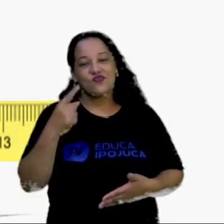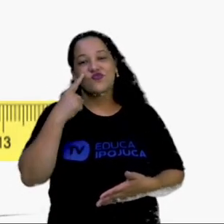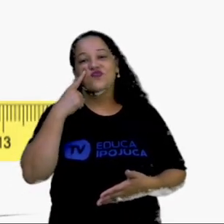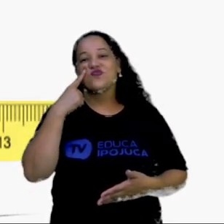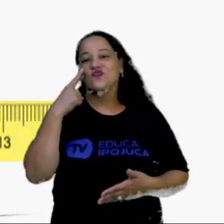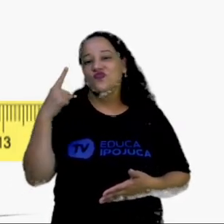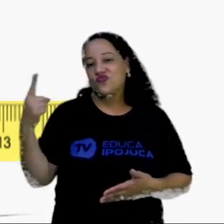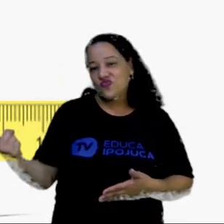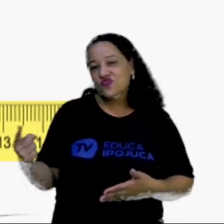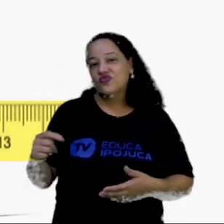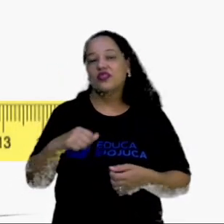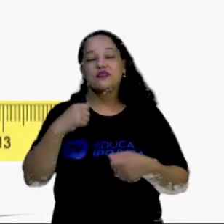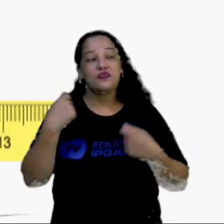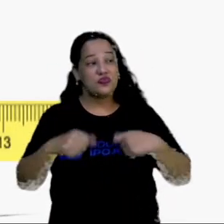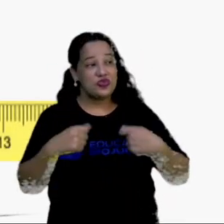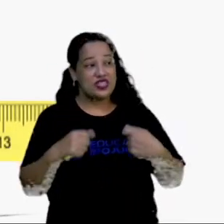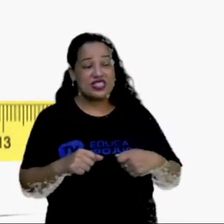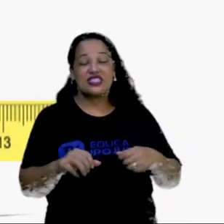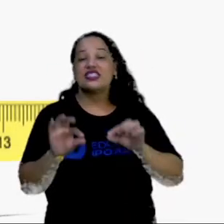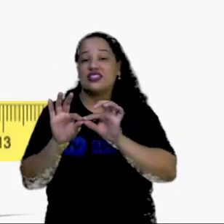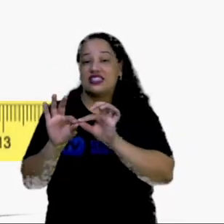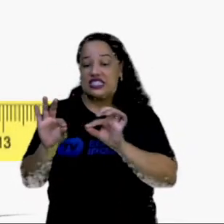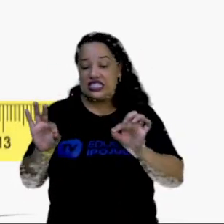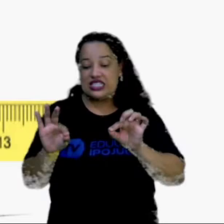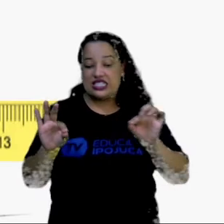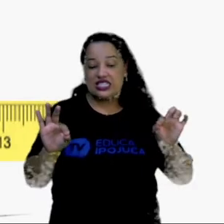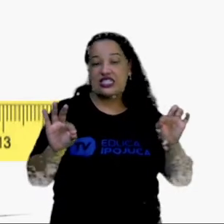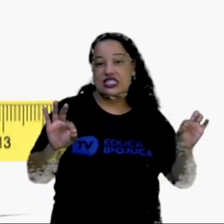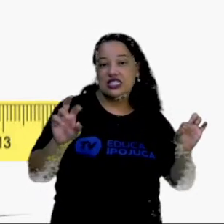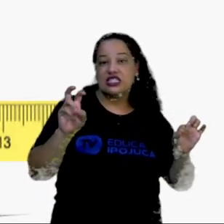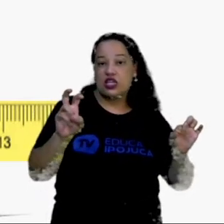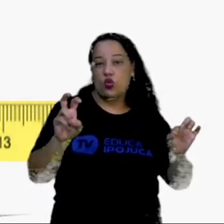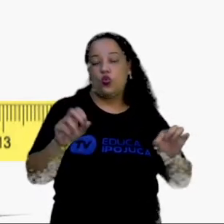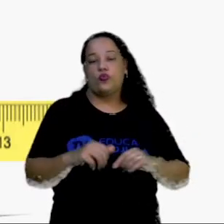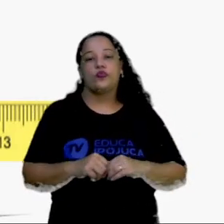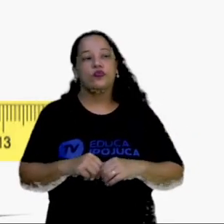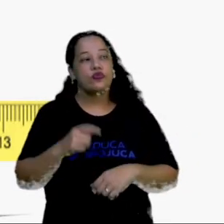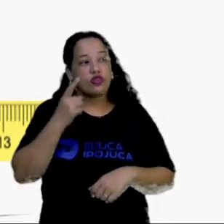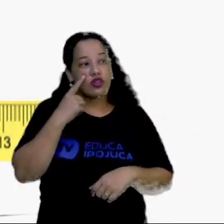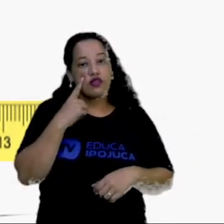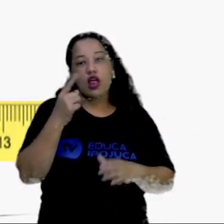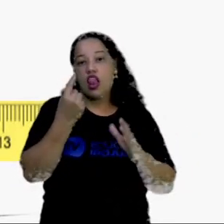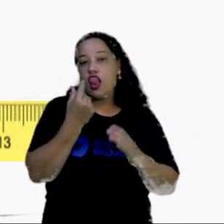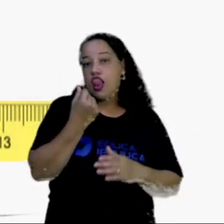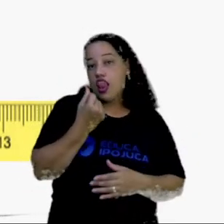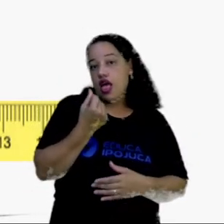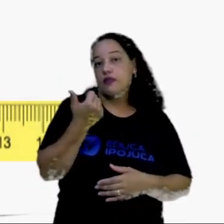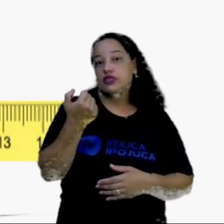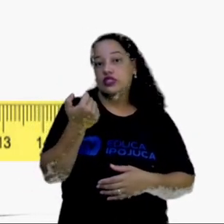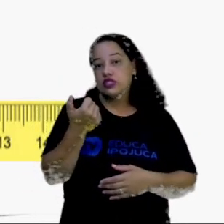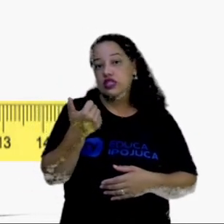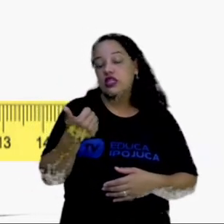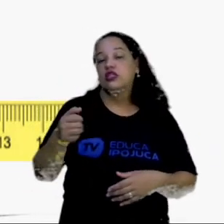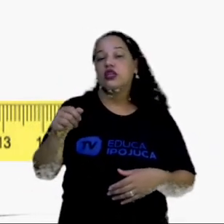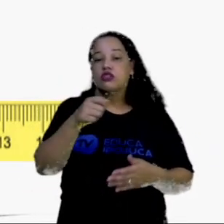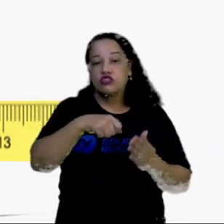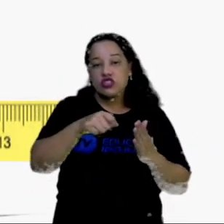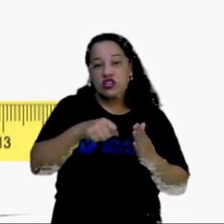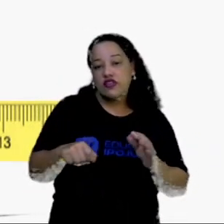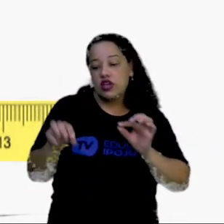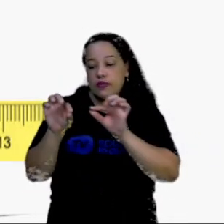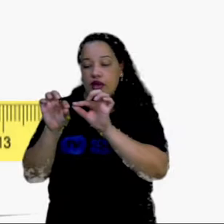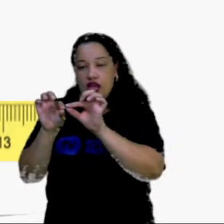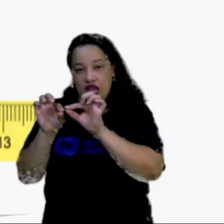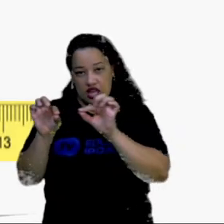um segmento de 5 centímetros. Vamos lá. Pegue o lápis ou a caneta, traçou um segmento de